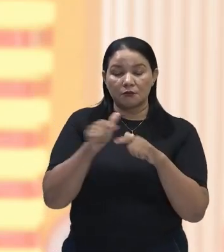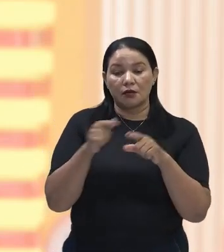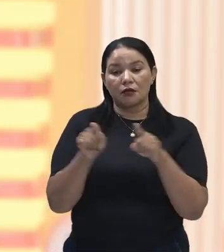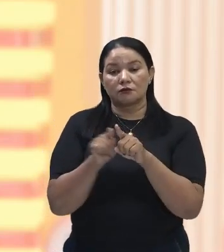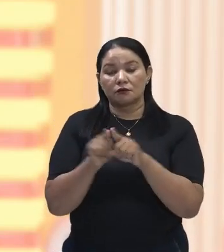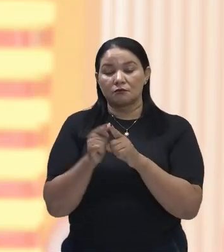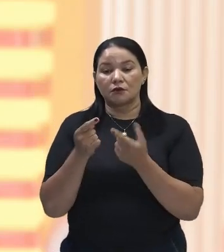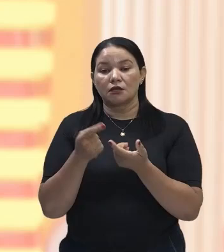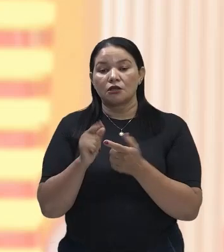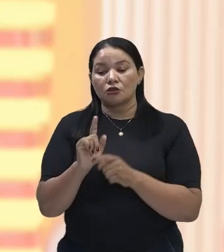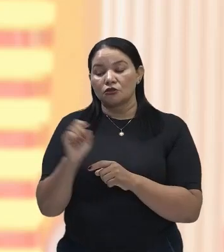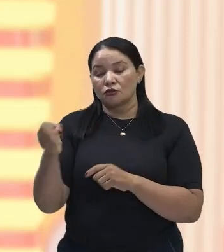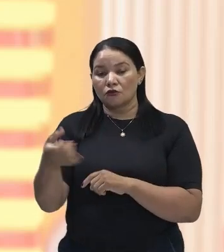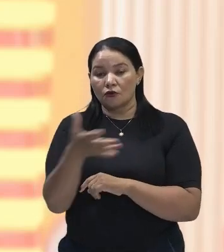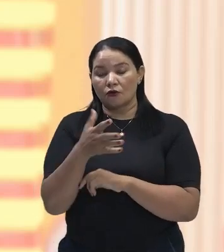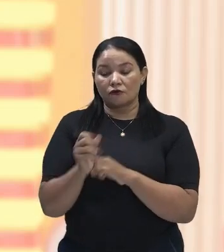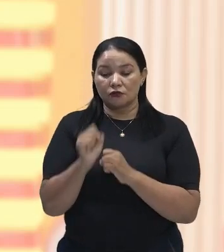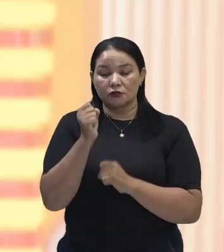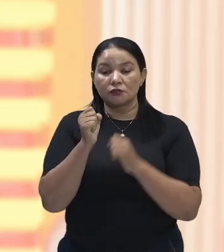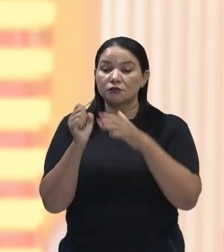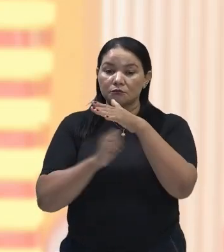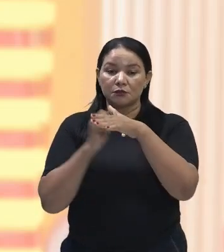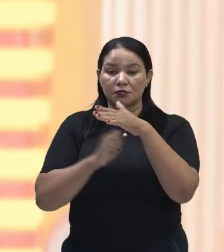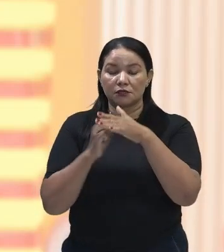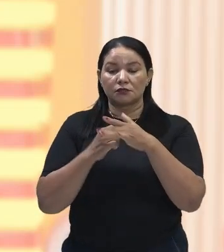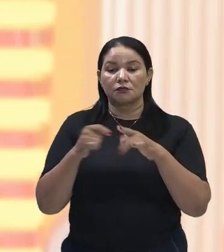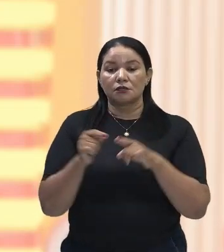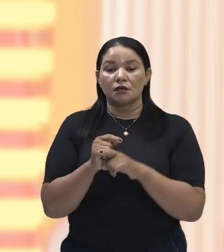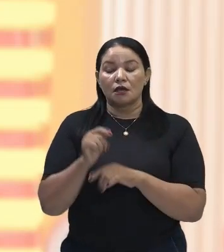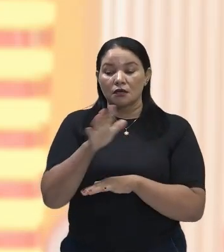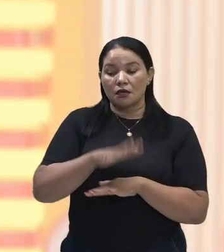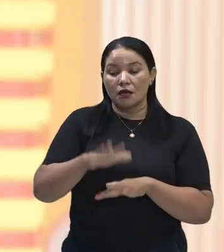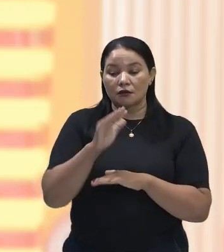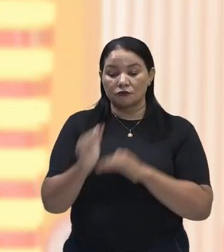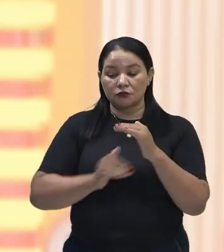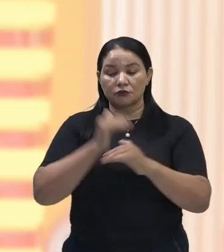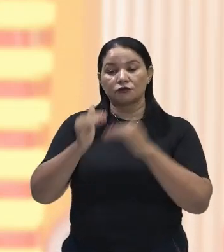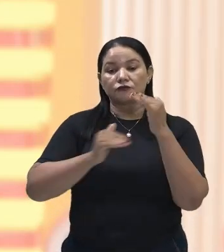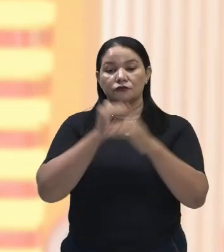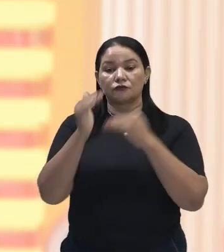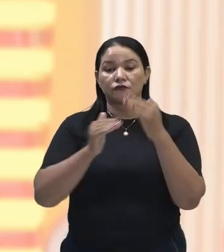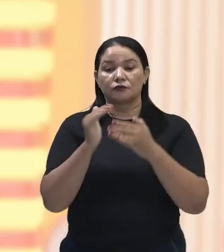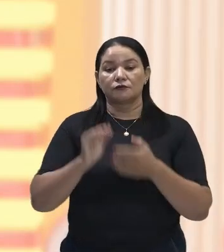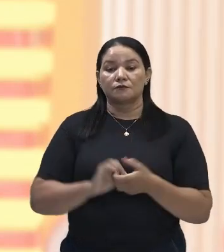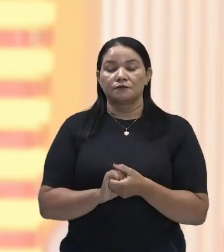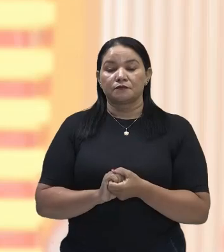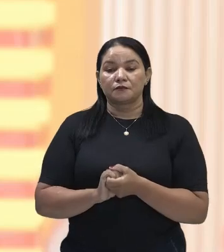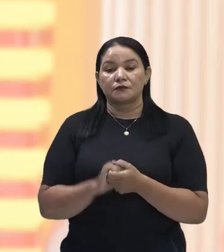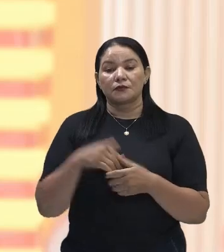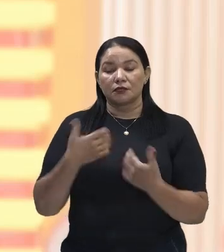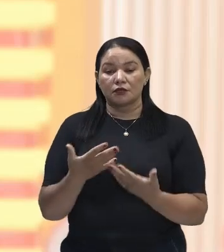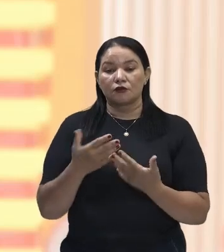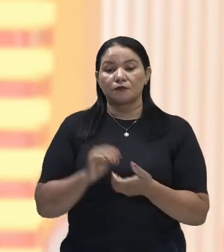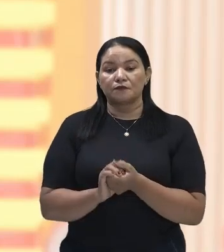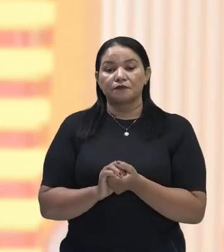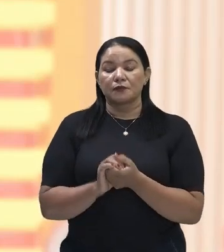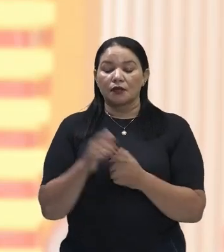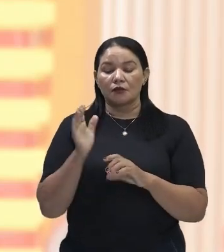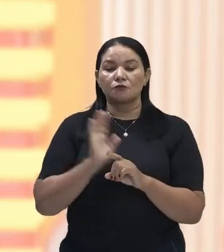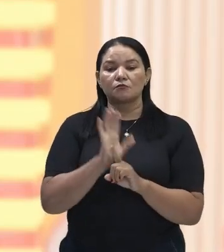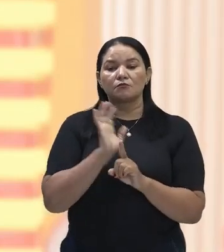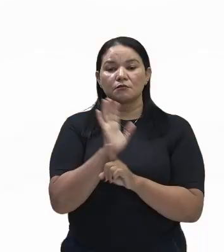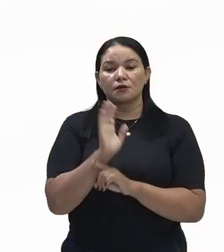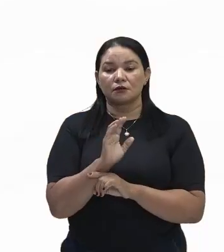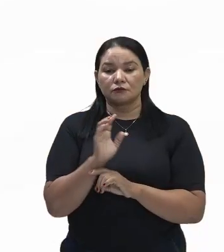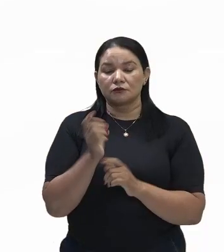para novas empresas e também uma área que vai se desenvolver, certo? Então vamos lá, os impactos econômicos da